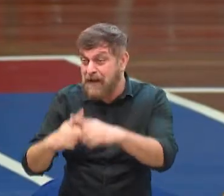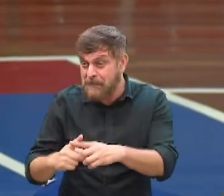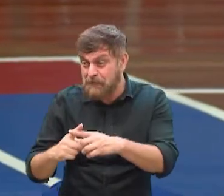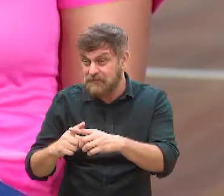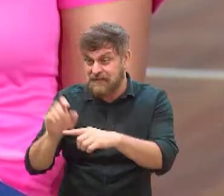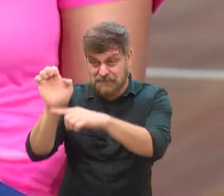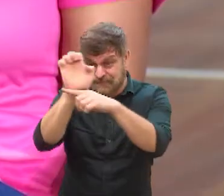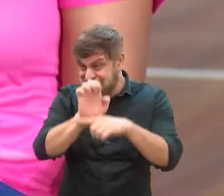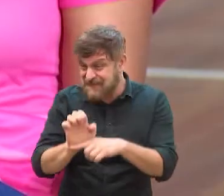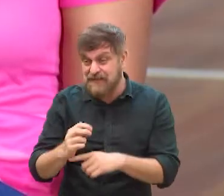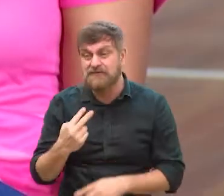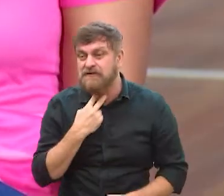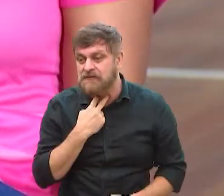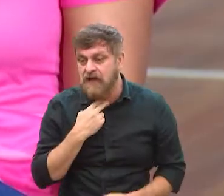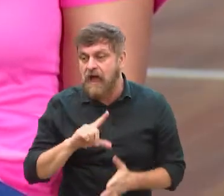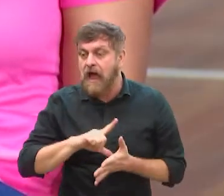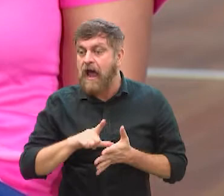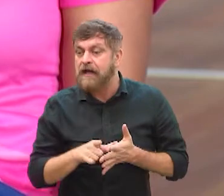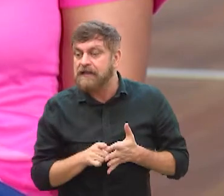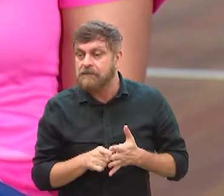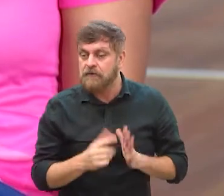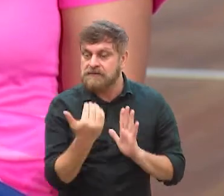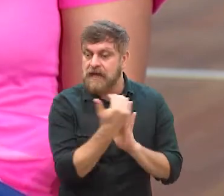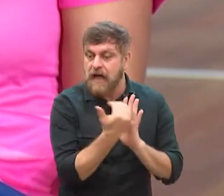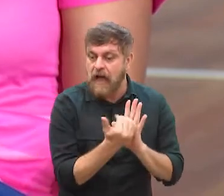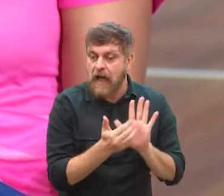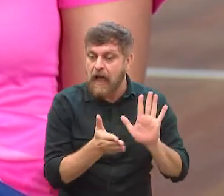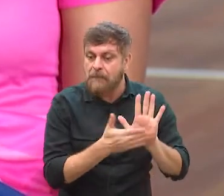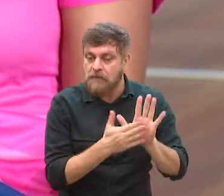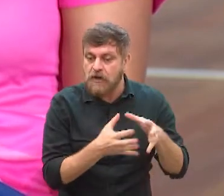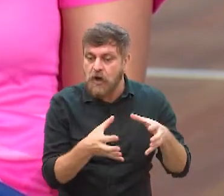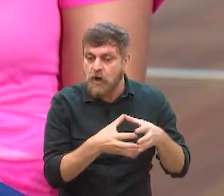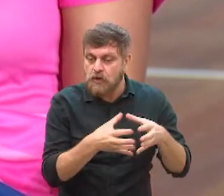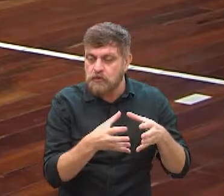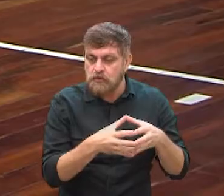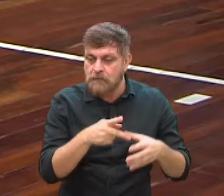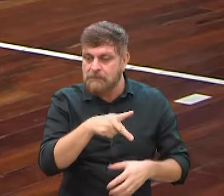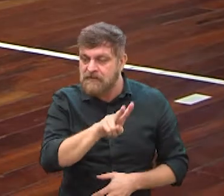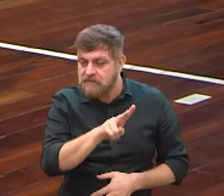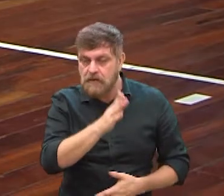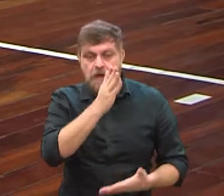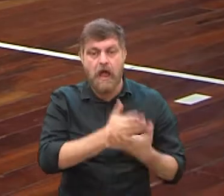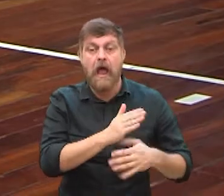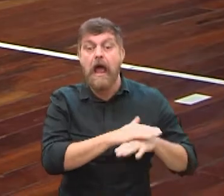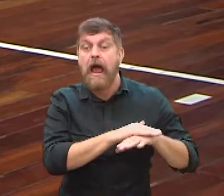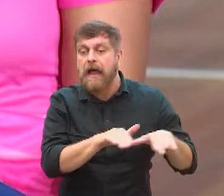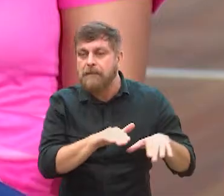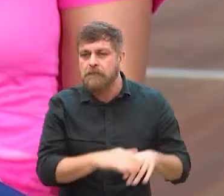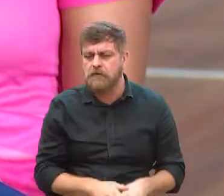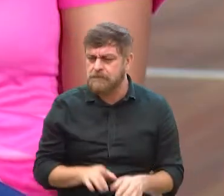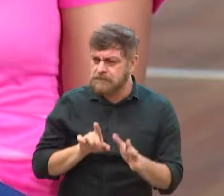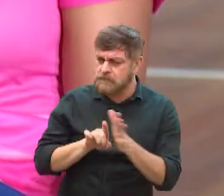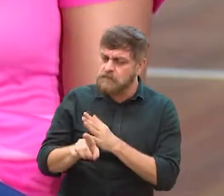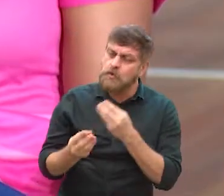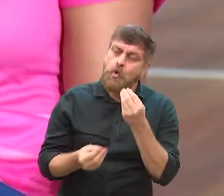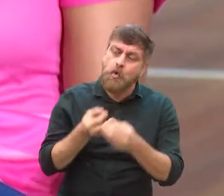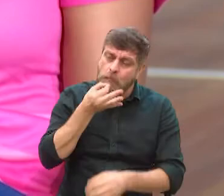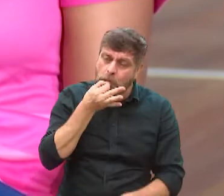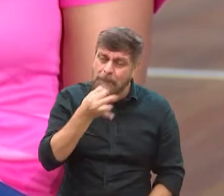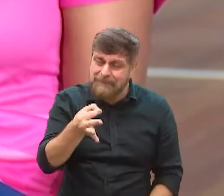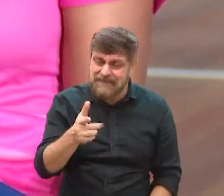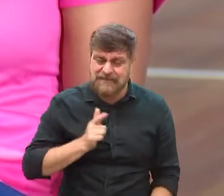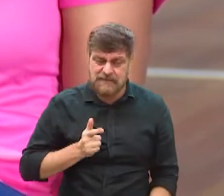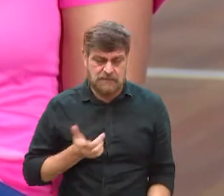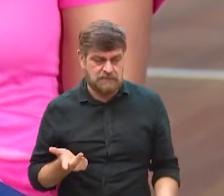disso acabou o projeto de Presidente Venceslau. Você como atleta, como é que você vê isso aí, essa